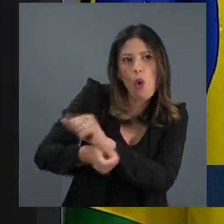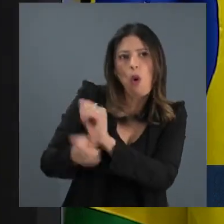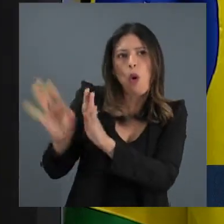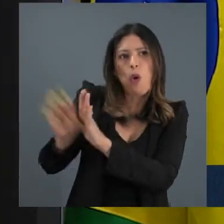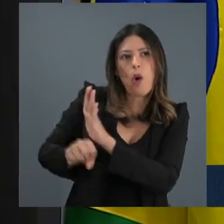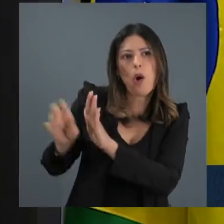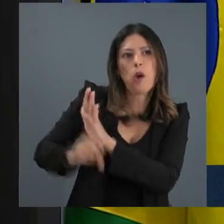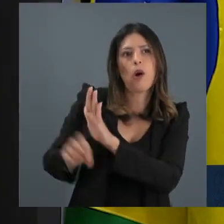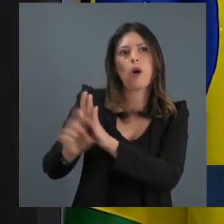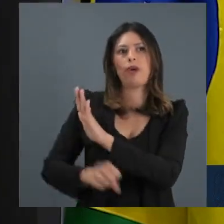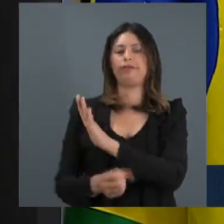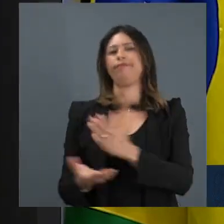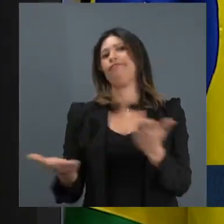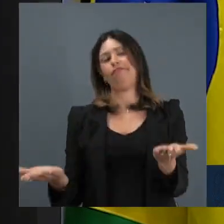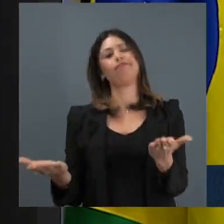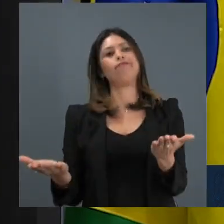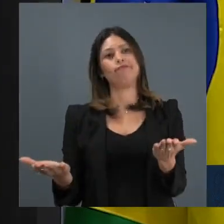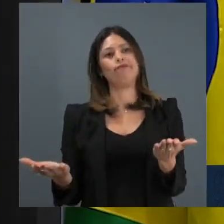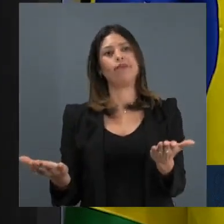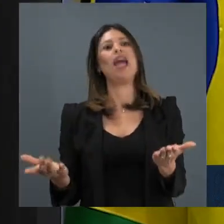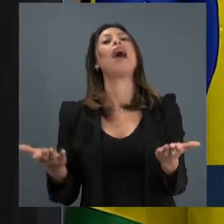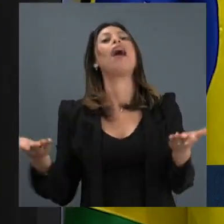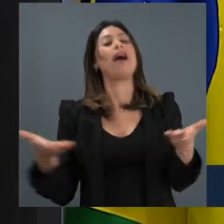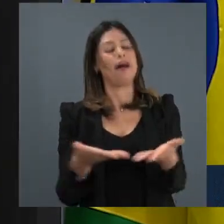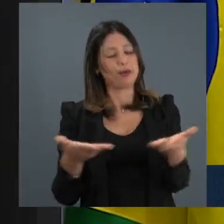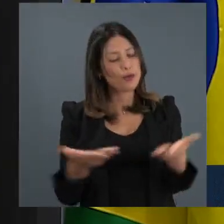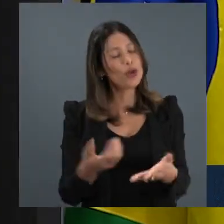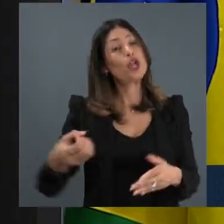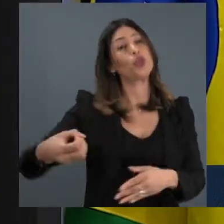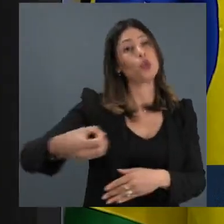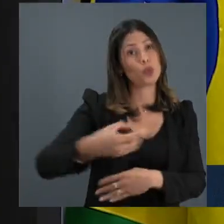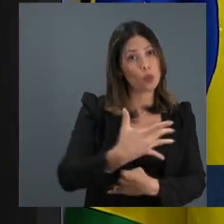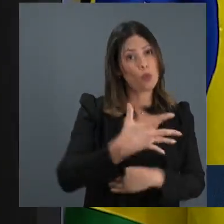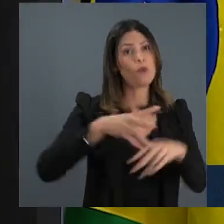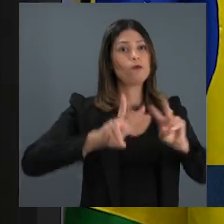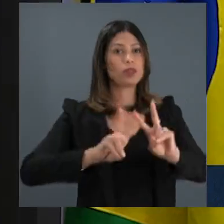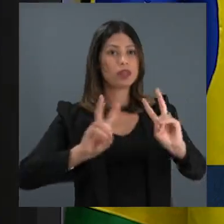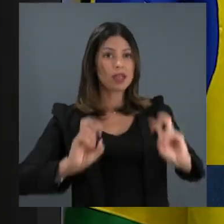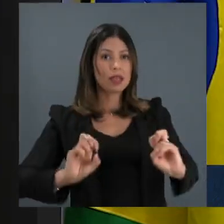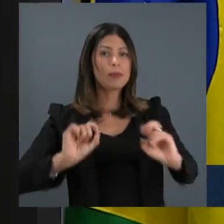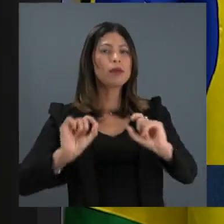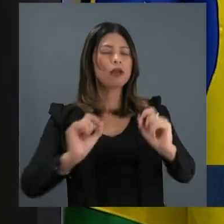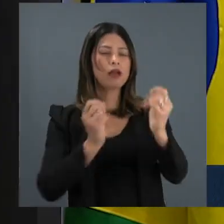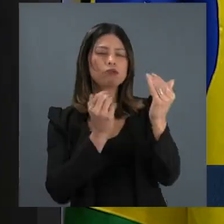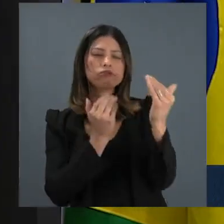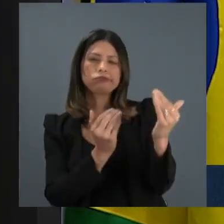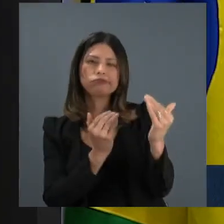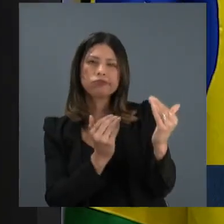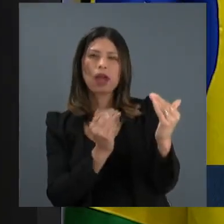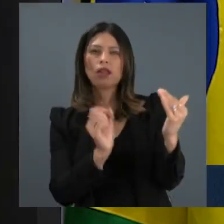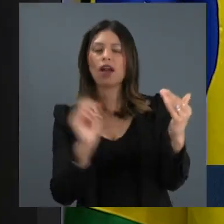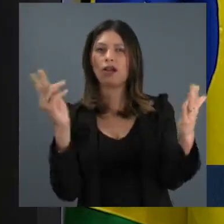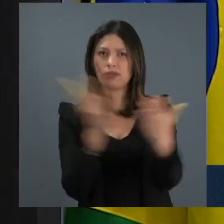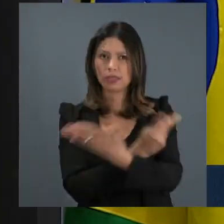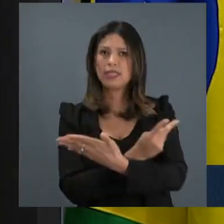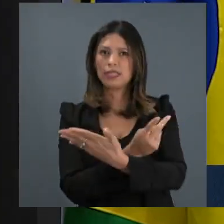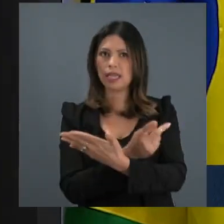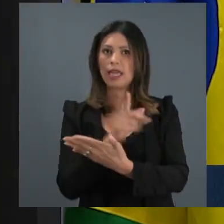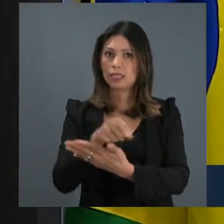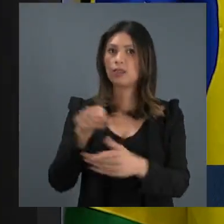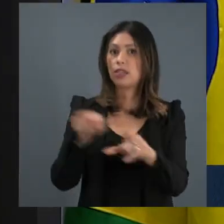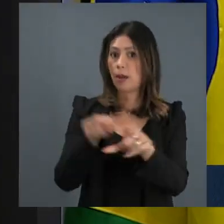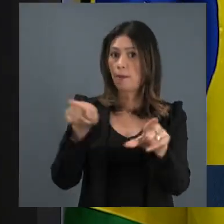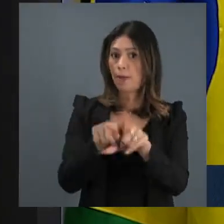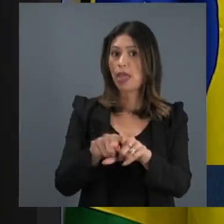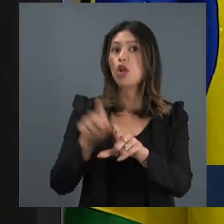Agora estamos diante de um novo caso, por enquanto muito suspeito, em função da catástrofe que afeta nossos irmãos do Rio Grande